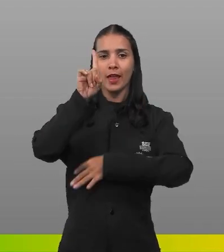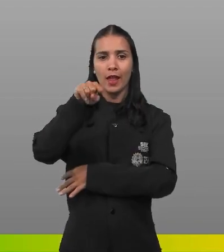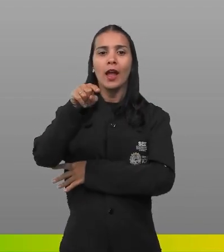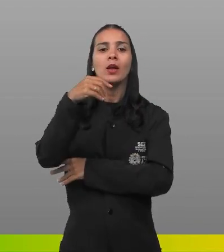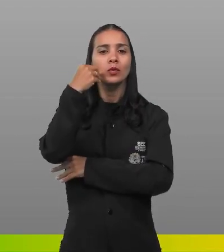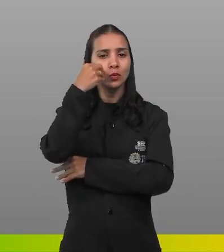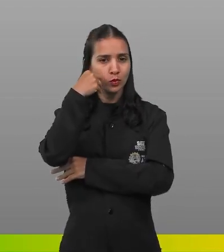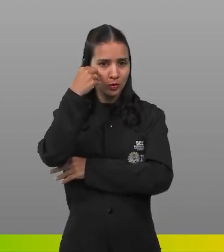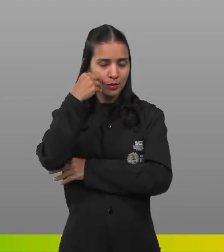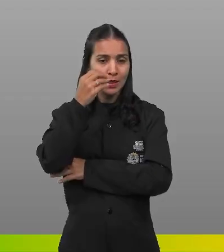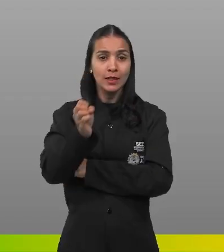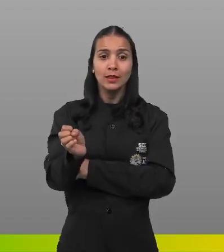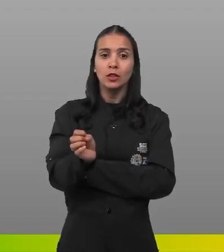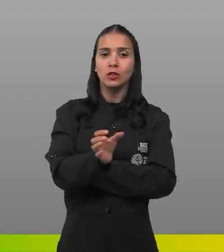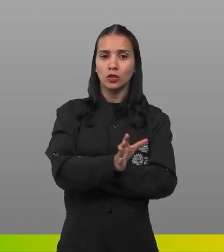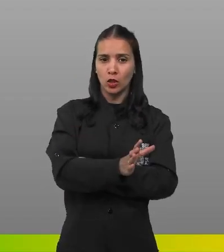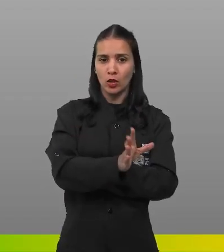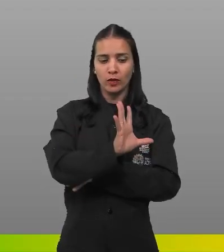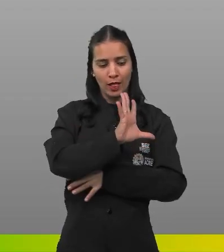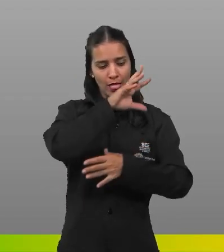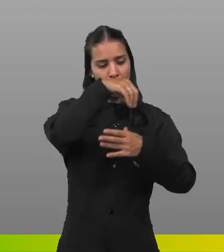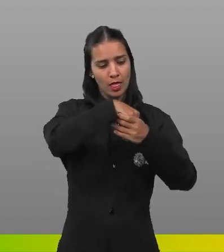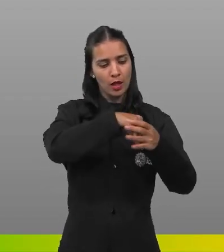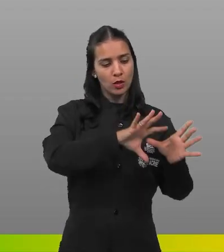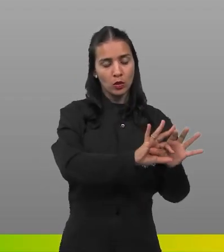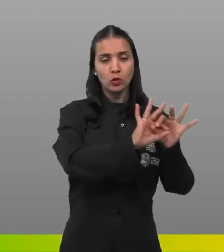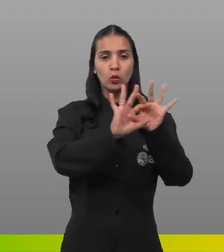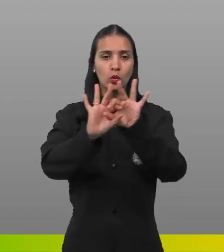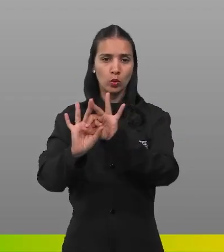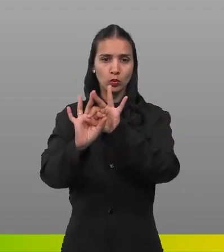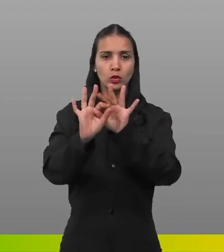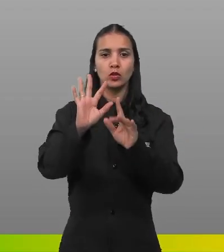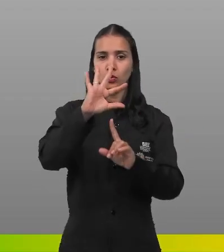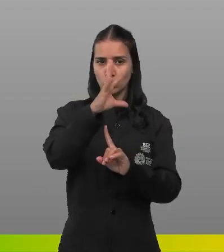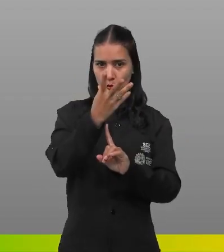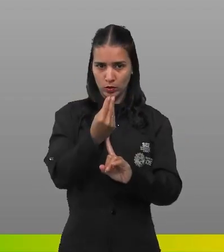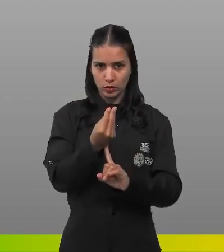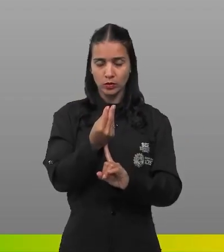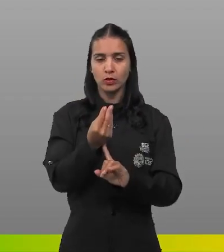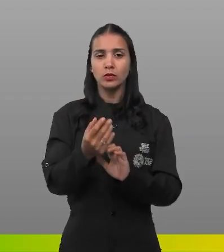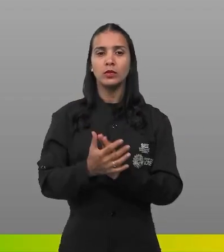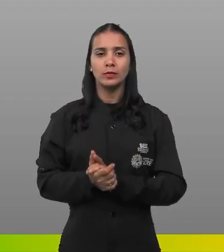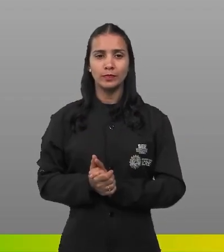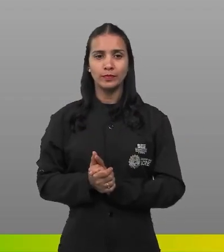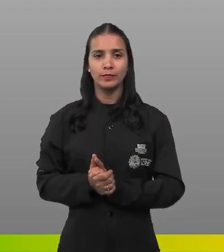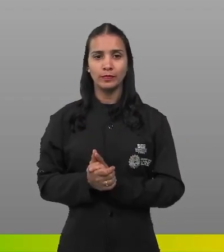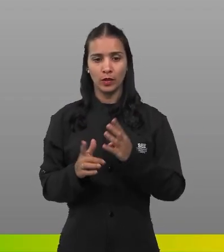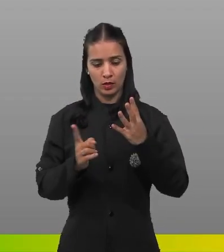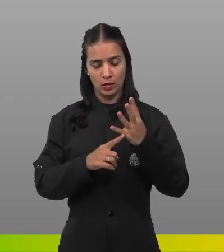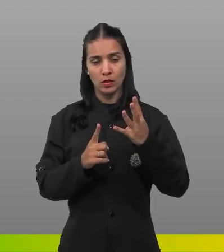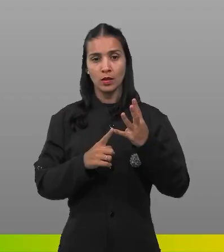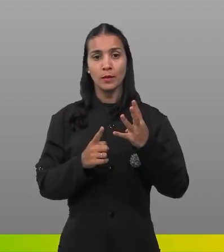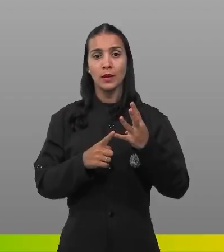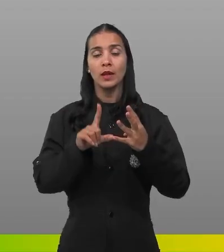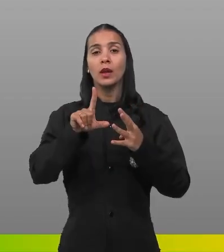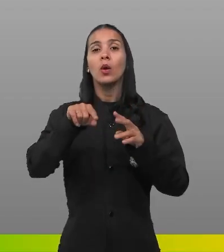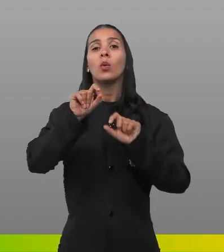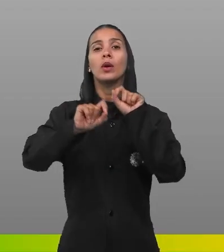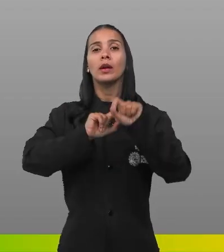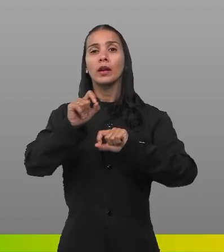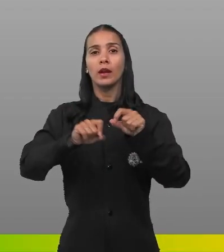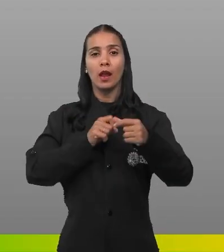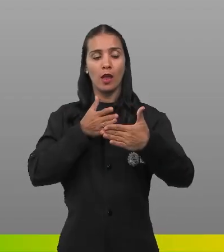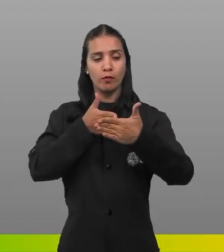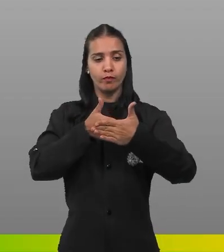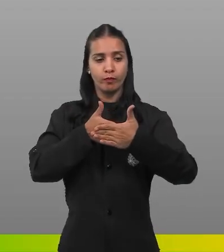experiência cênica, tanto novo para os atores quanto para o público. E o rompimento da quarta parede, que é